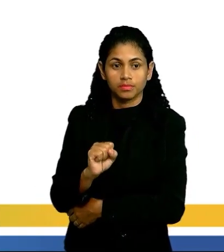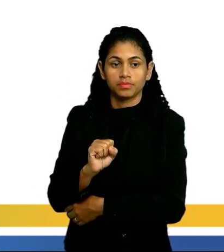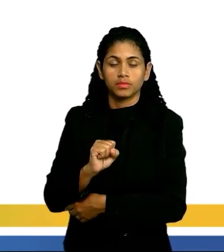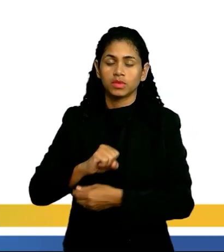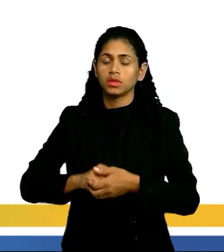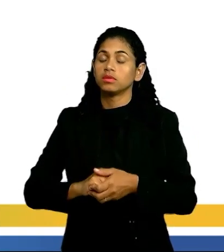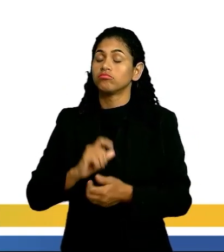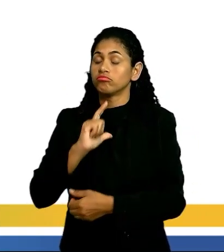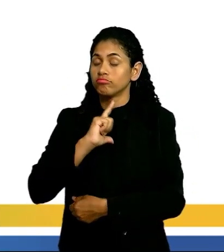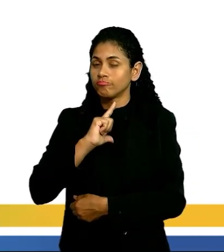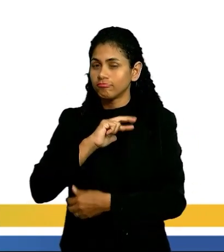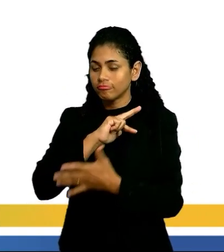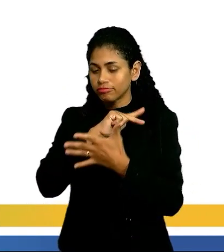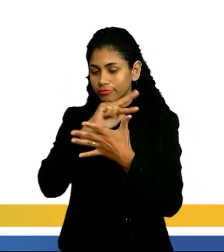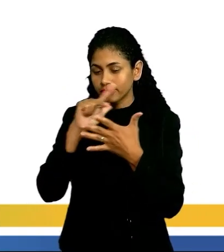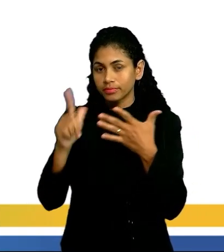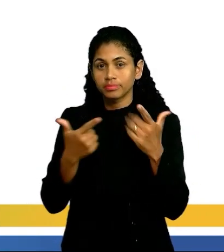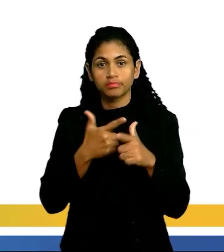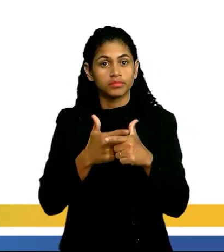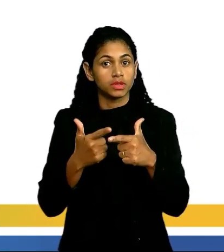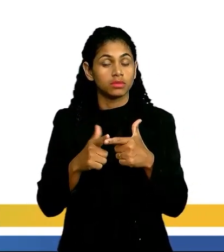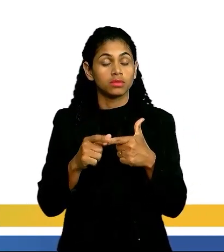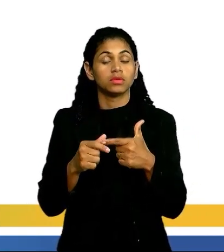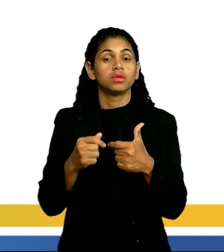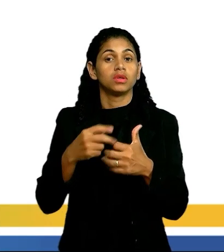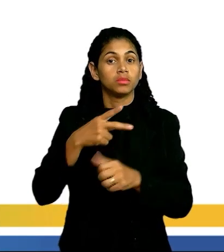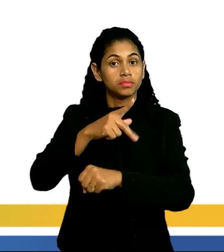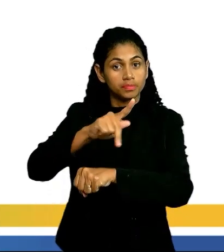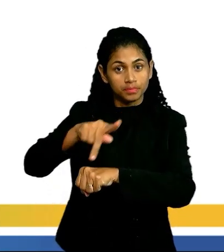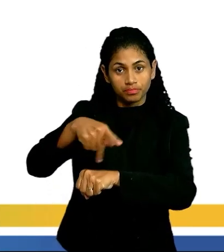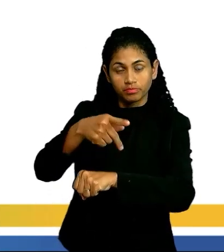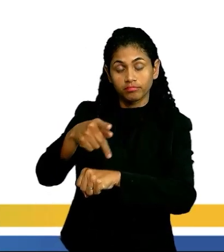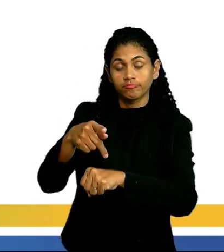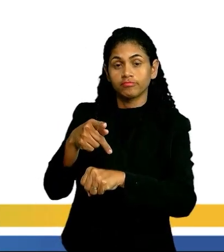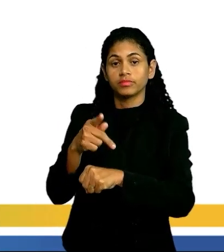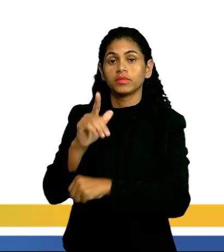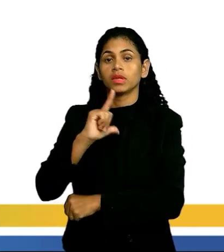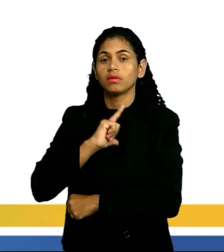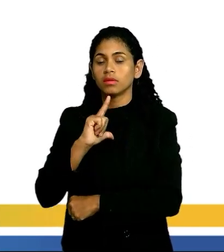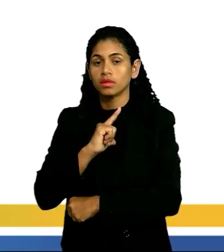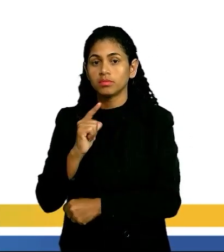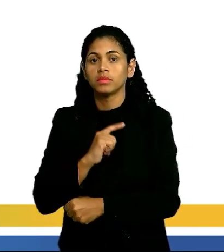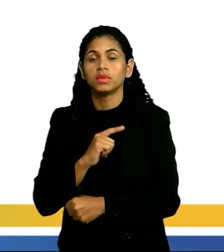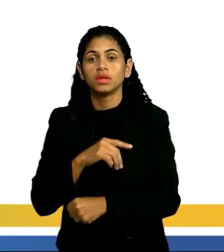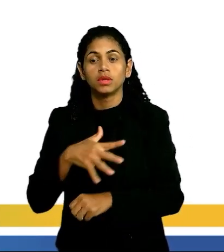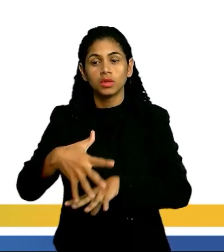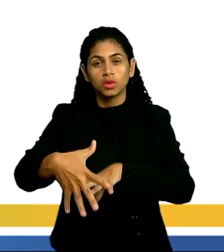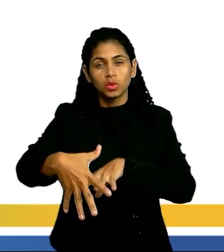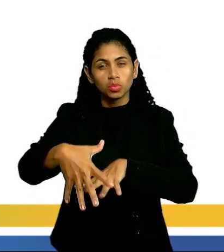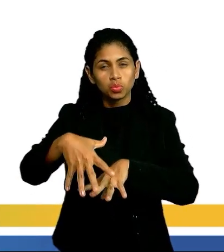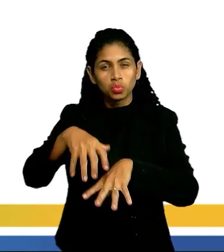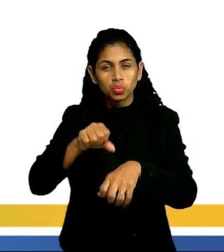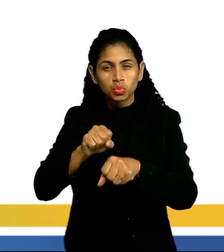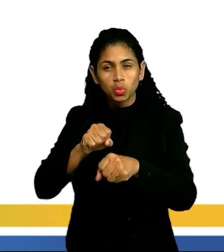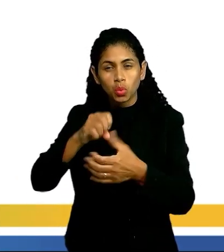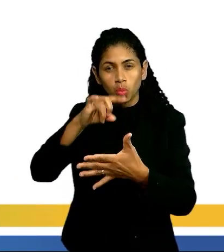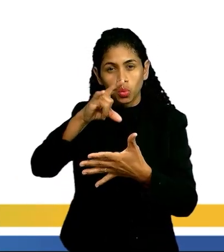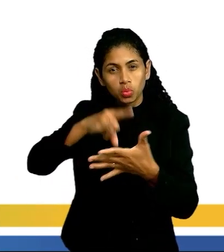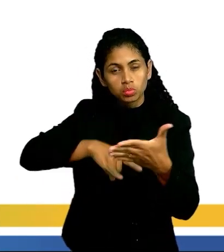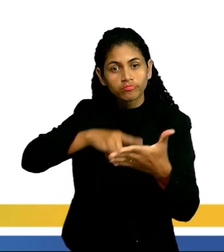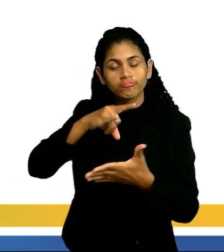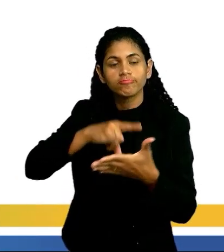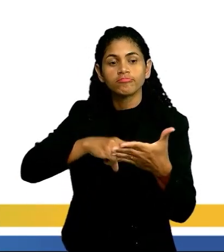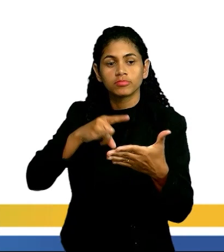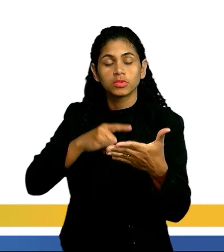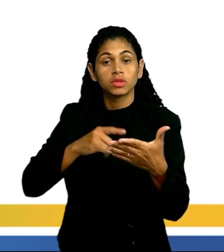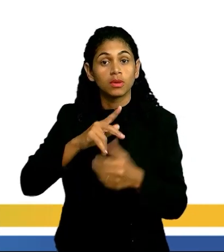países, inclusive, né, um tratado que vai ser bem humilhante para o país considerado